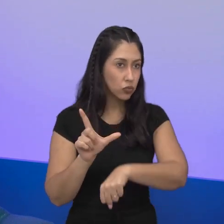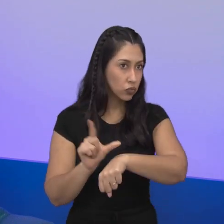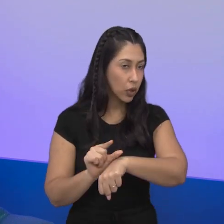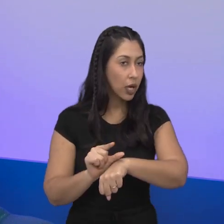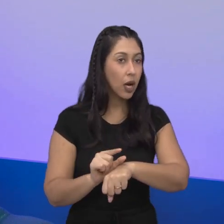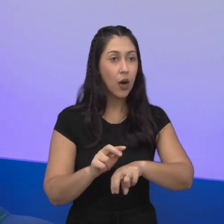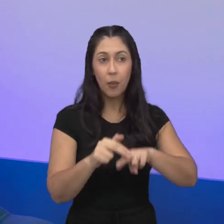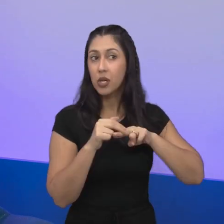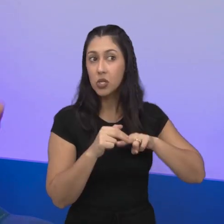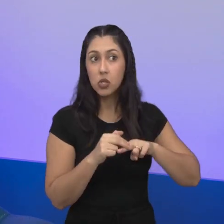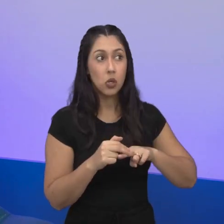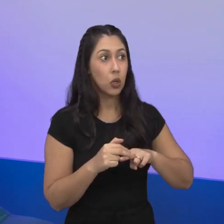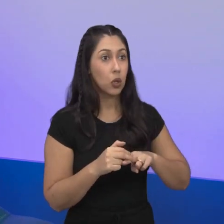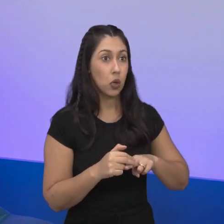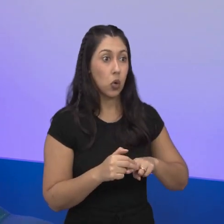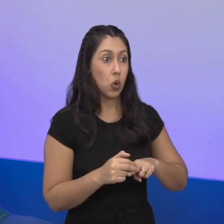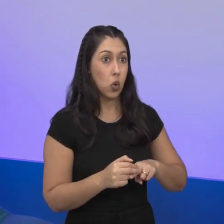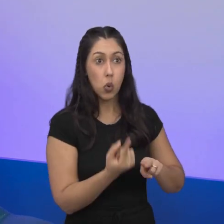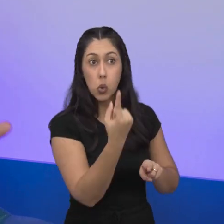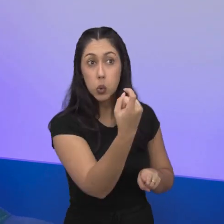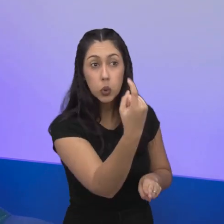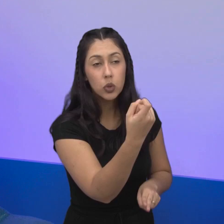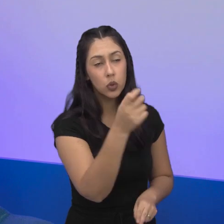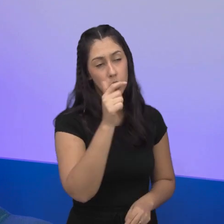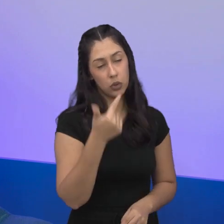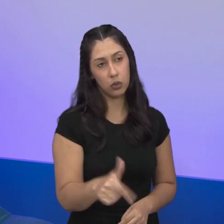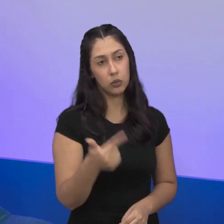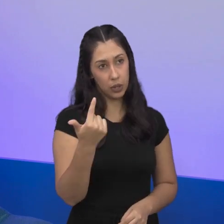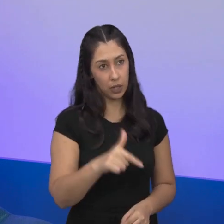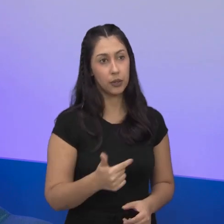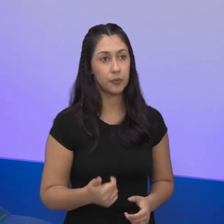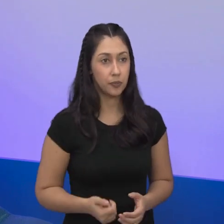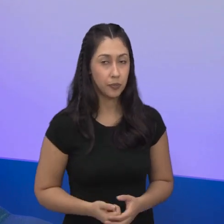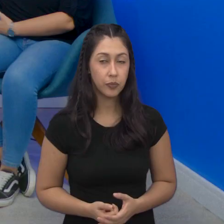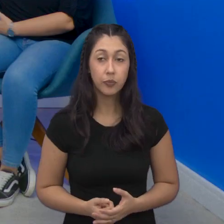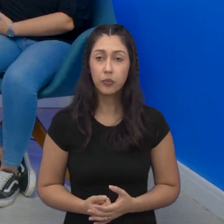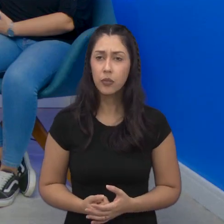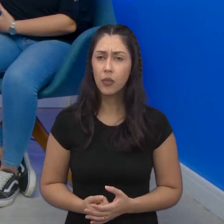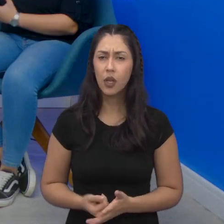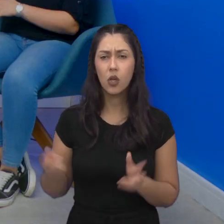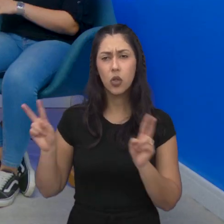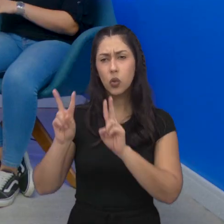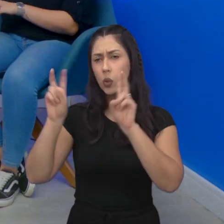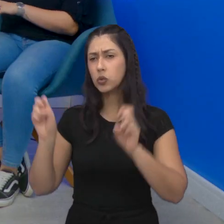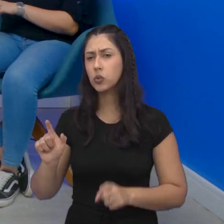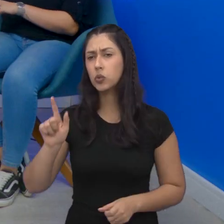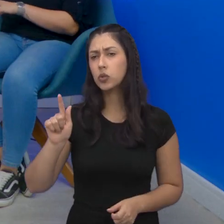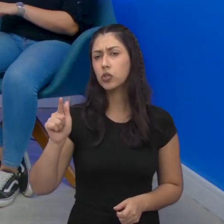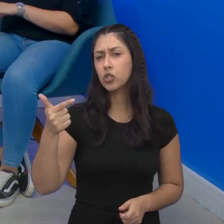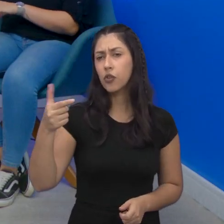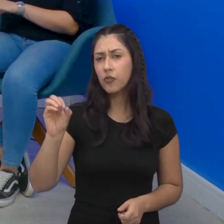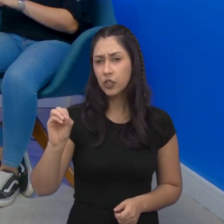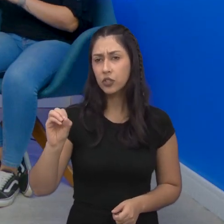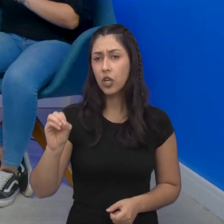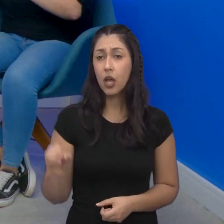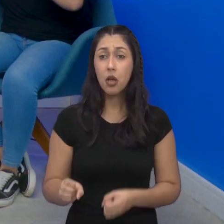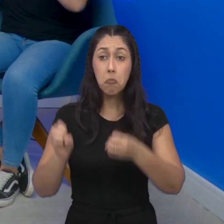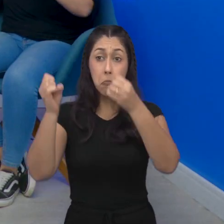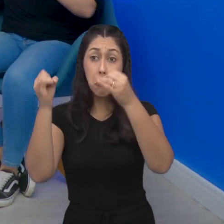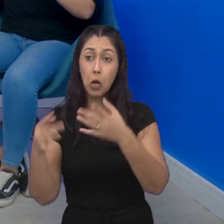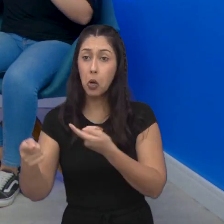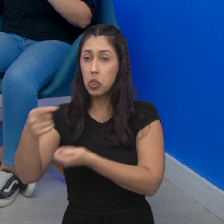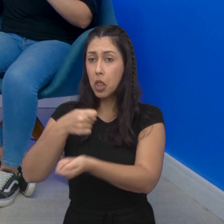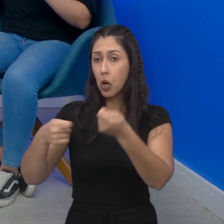uma reforma dessa governança global dessas organizações mundiais. Sim. E quando a gente fala do G20, a gente fala sobre